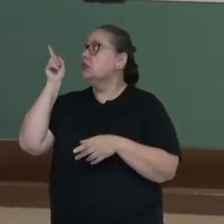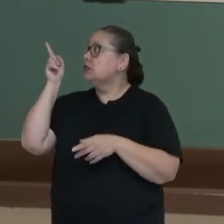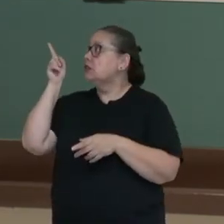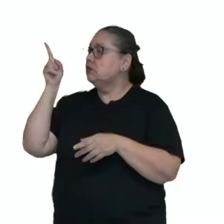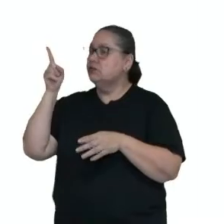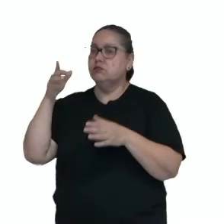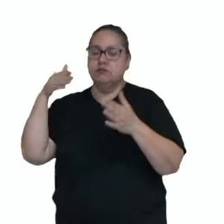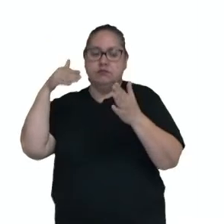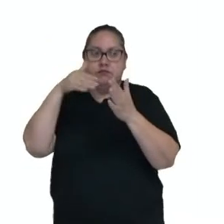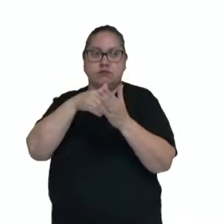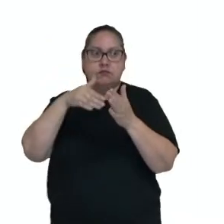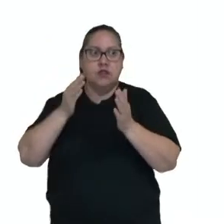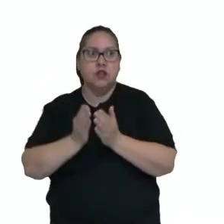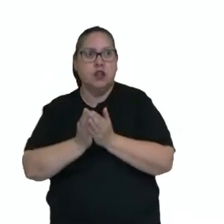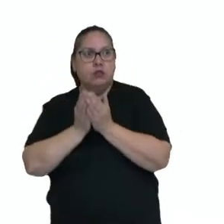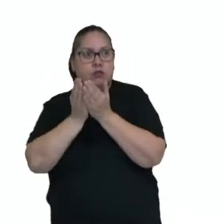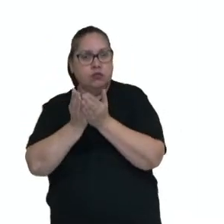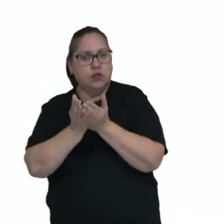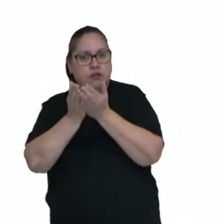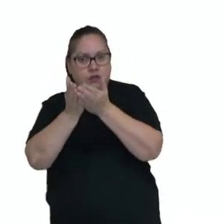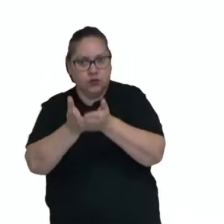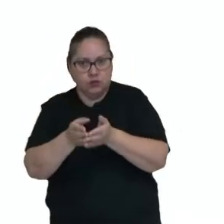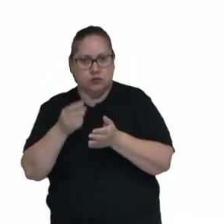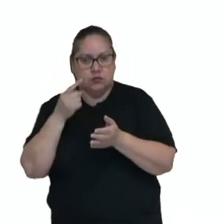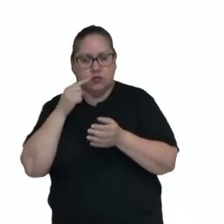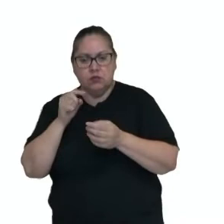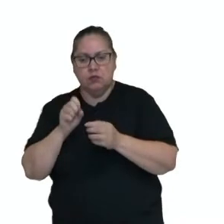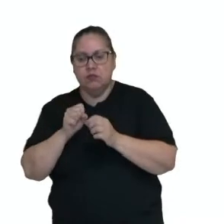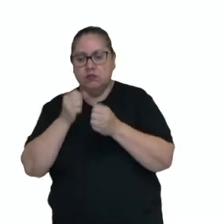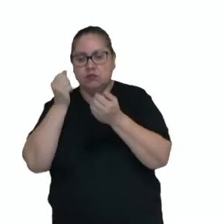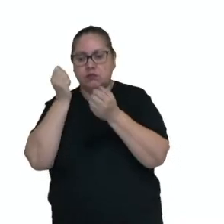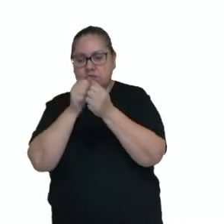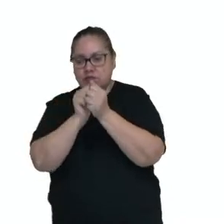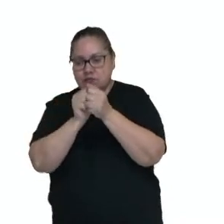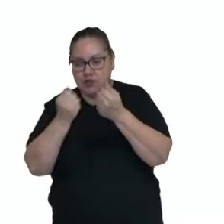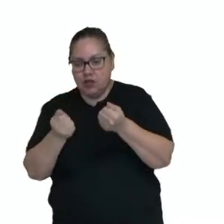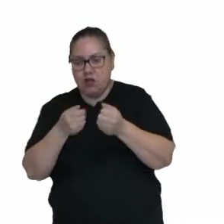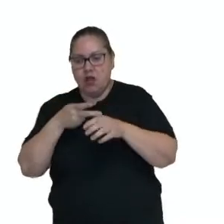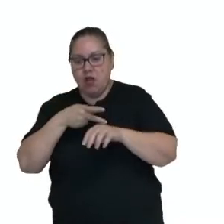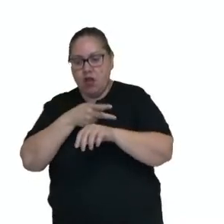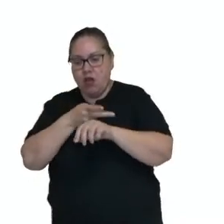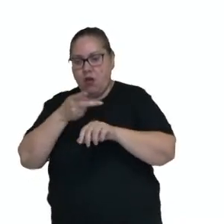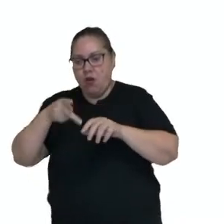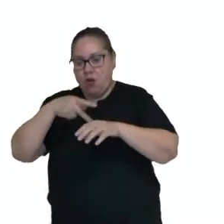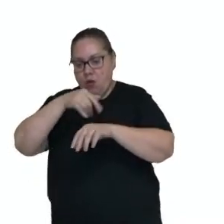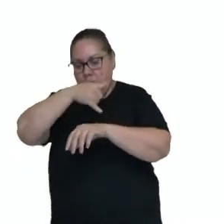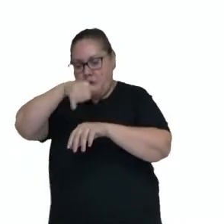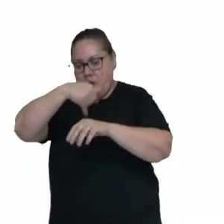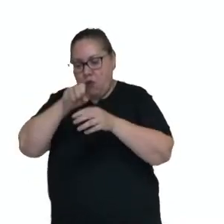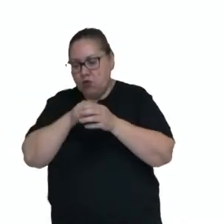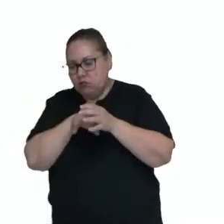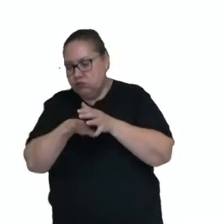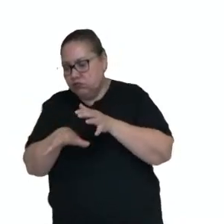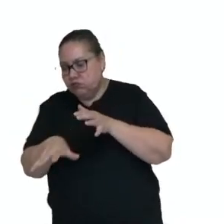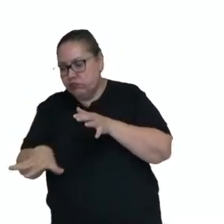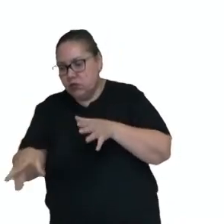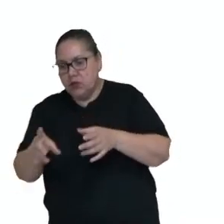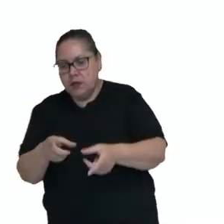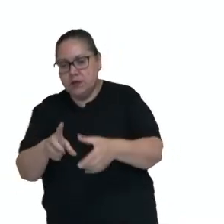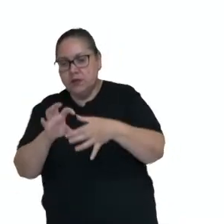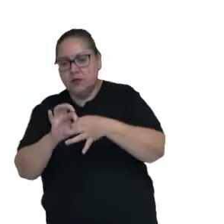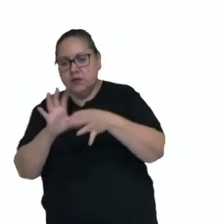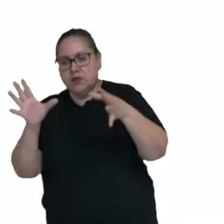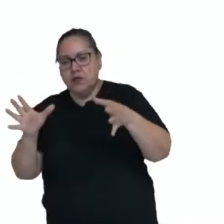uma embarcação e dela teve algum rompimento. Óleo está sendo liberado. Você percebe visualmente